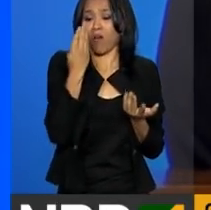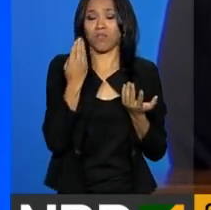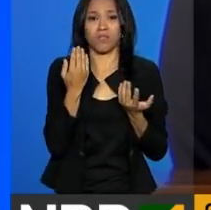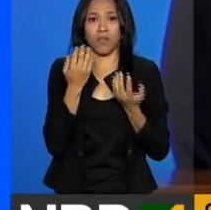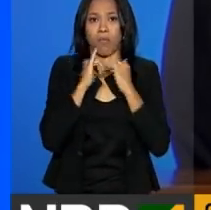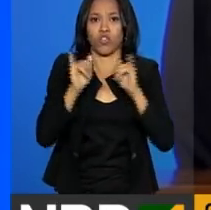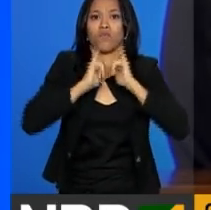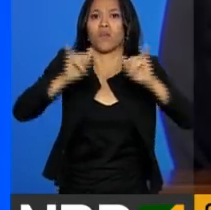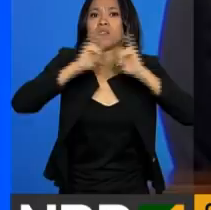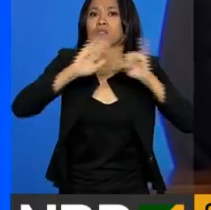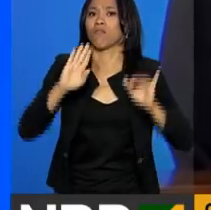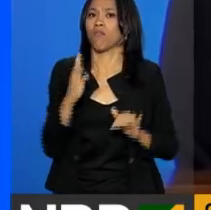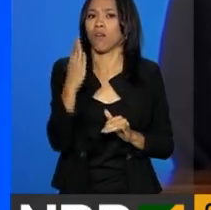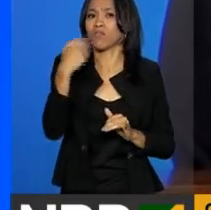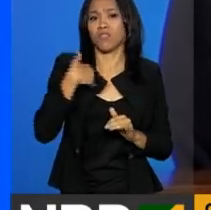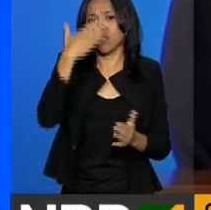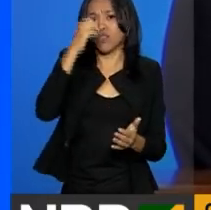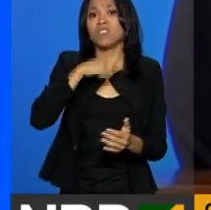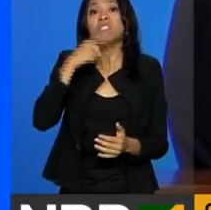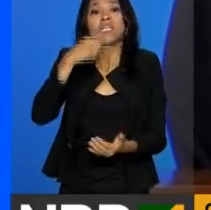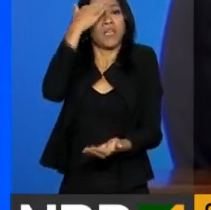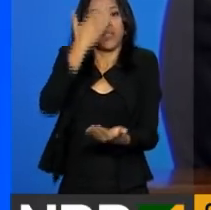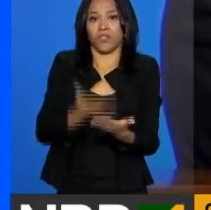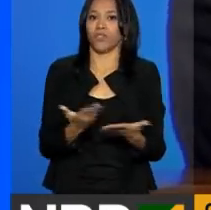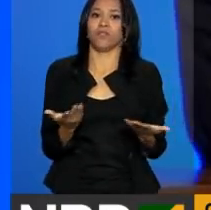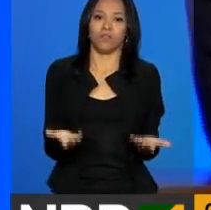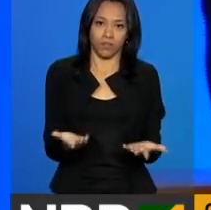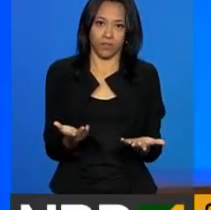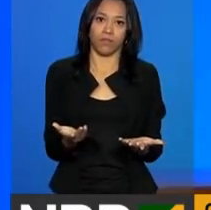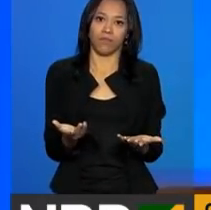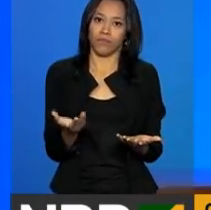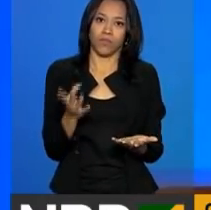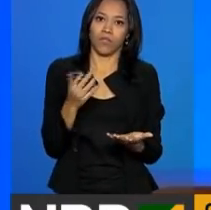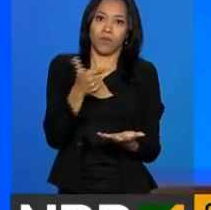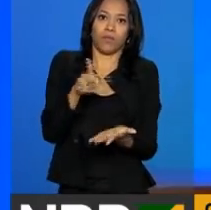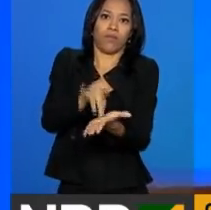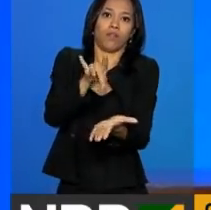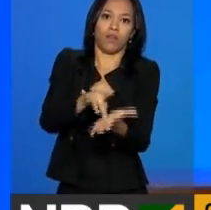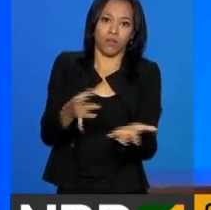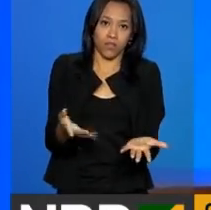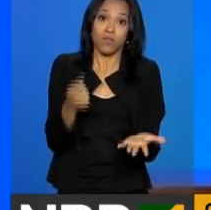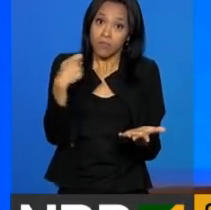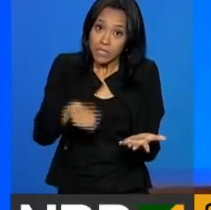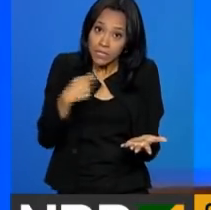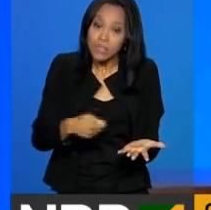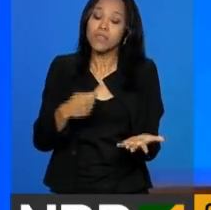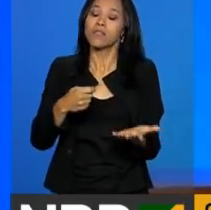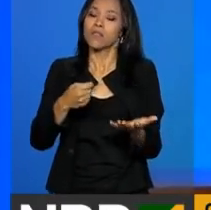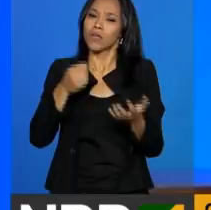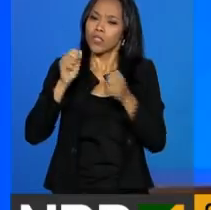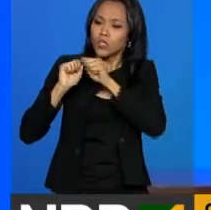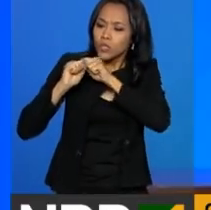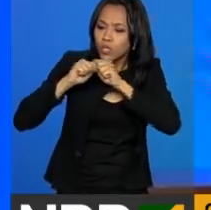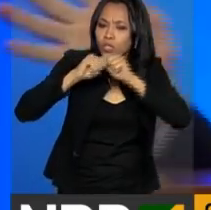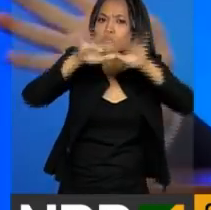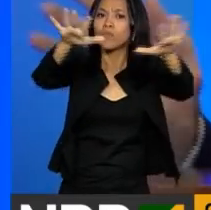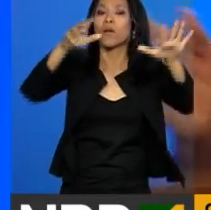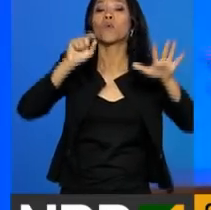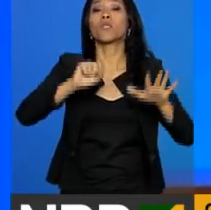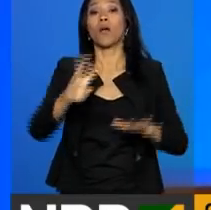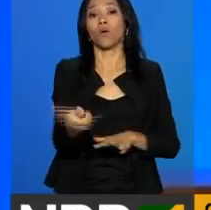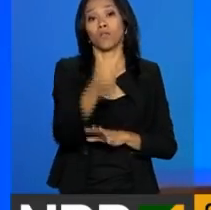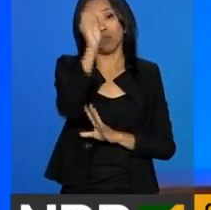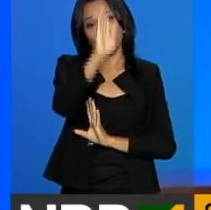em propaganda inadequada falsa não verdadeira né você tem que pagar aquilo que está acontecendo no brasil ea